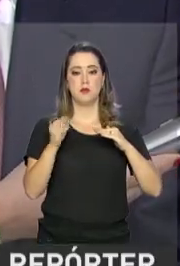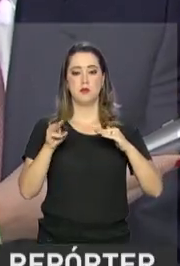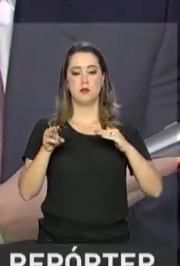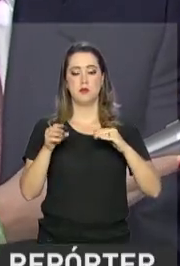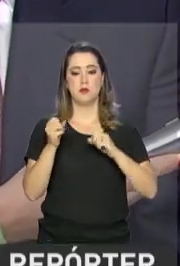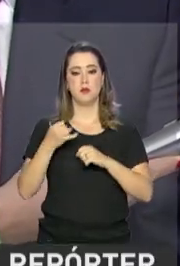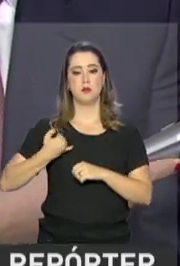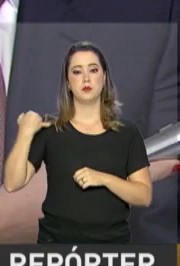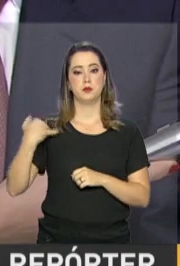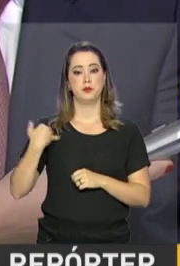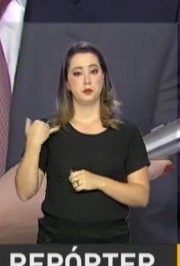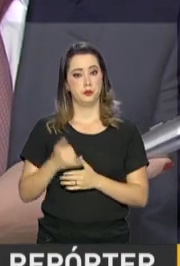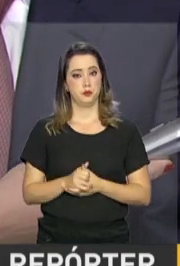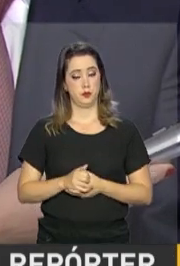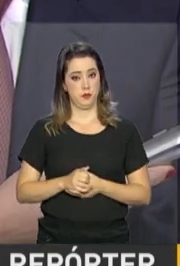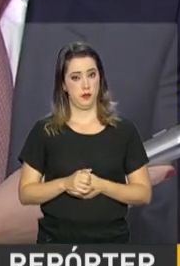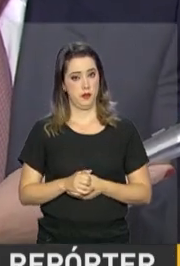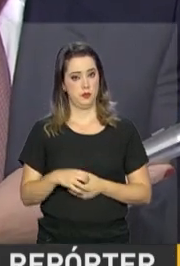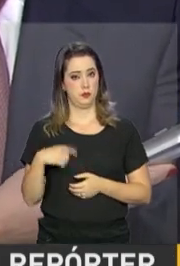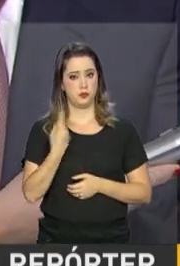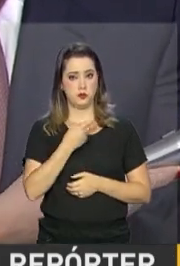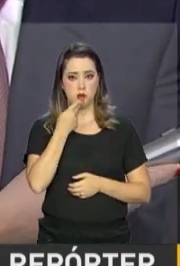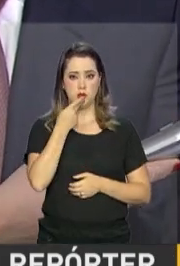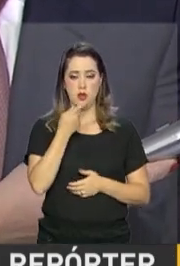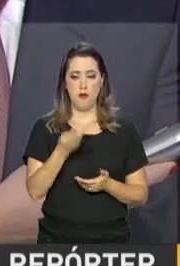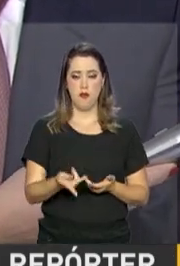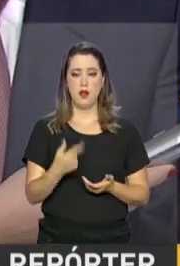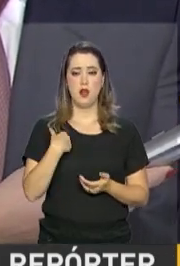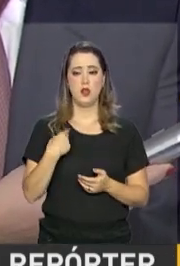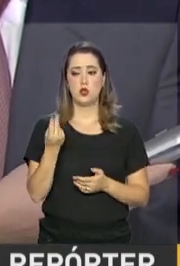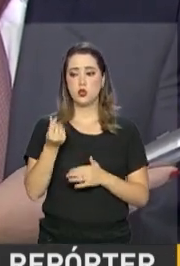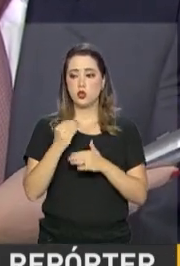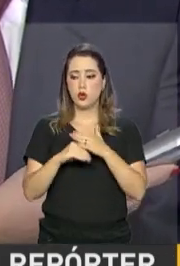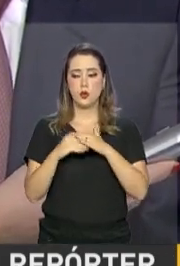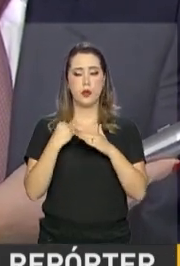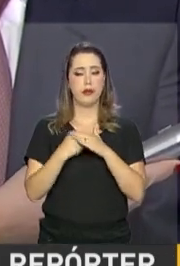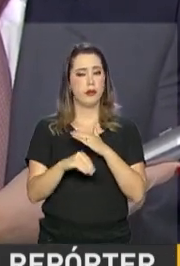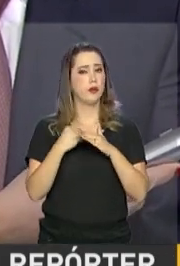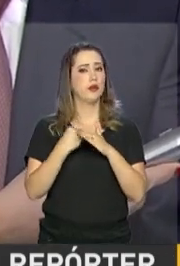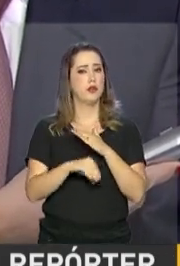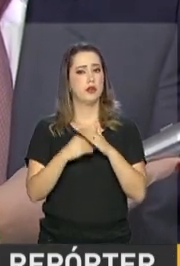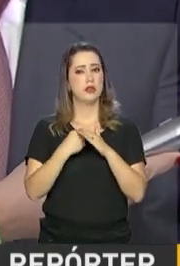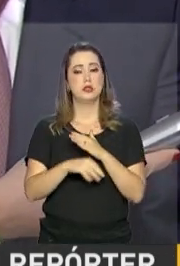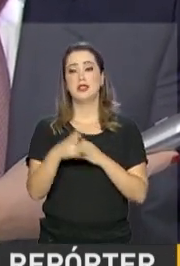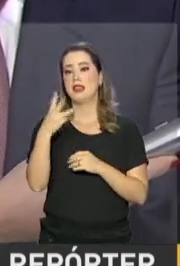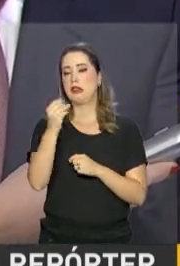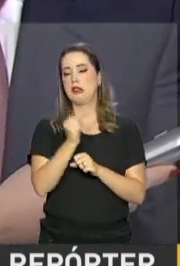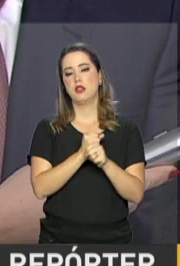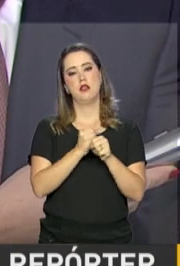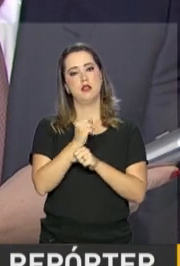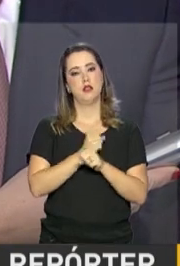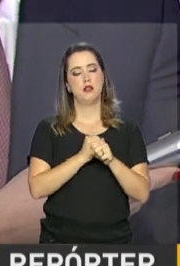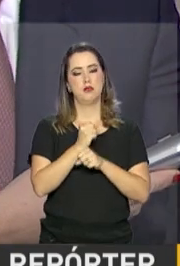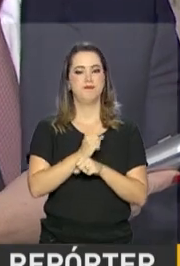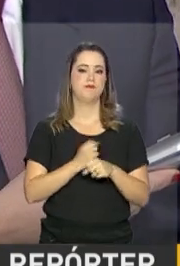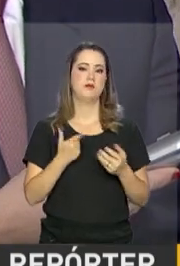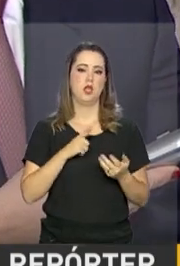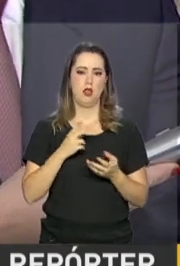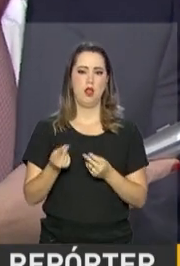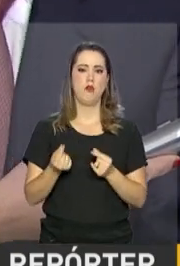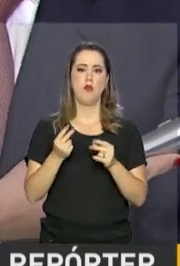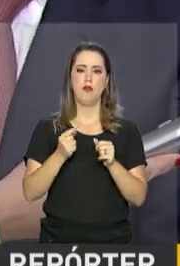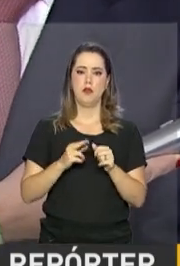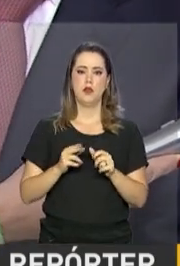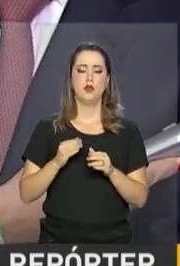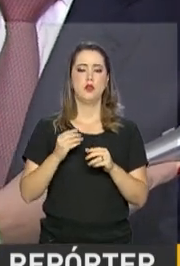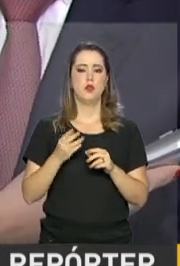de contas que estão sem movimentação há 30 anos desde 1988 que tem os seus valores corrigidos